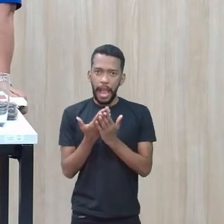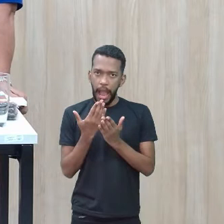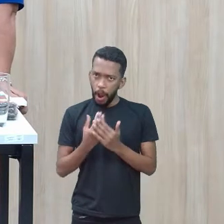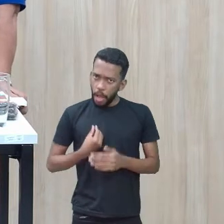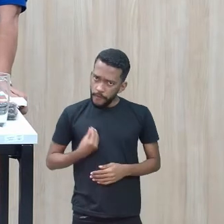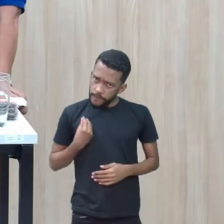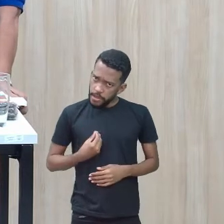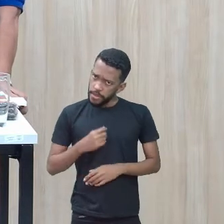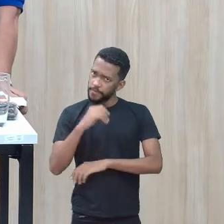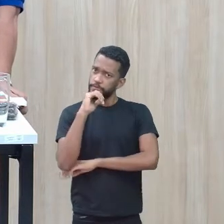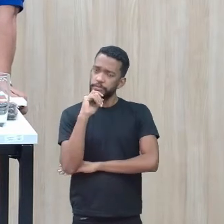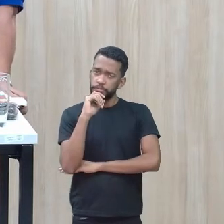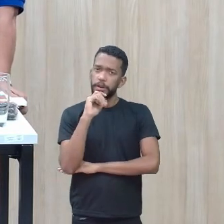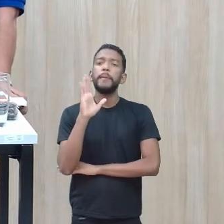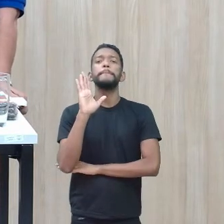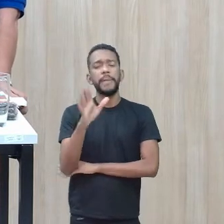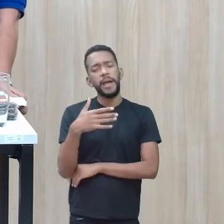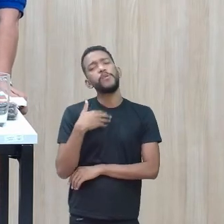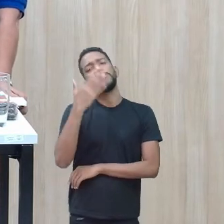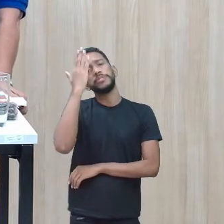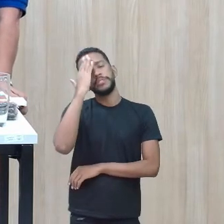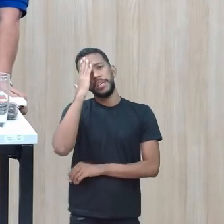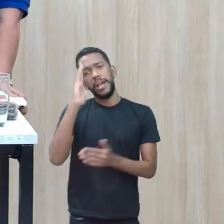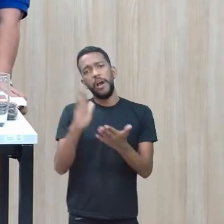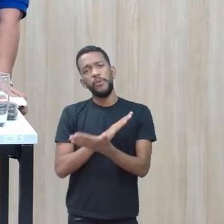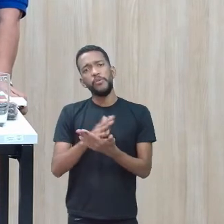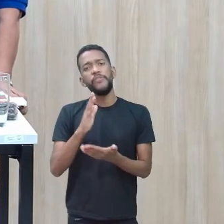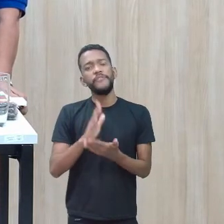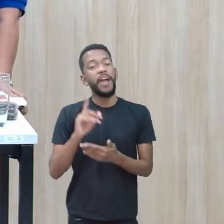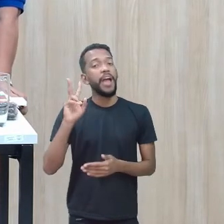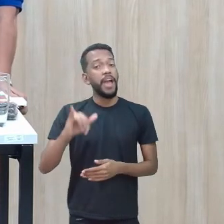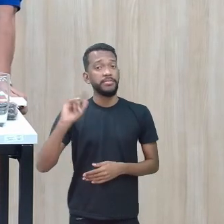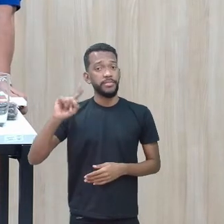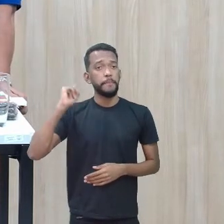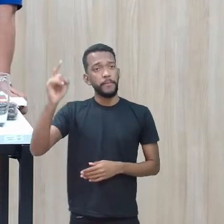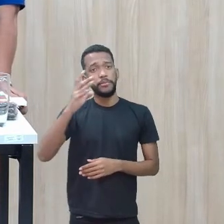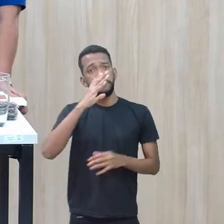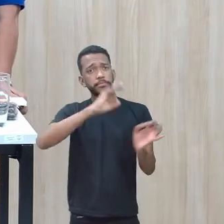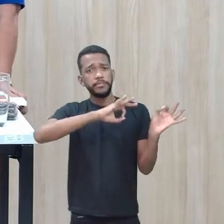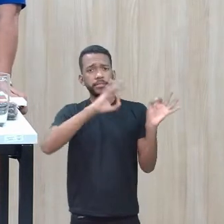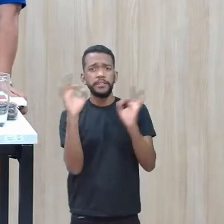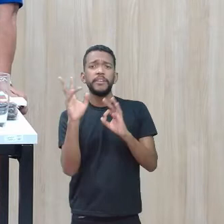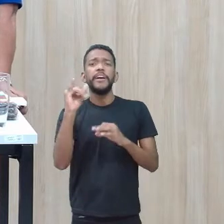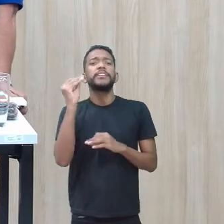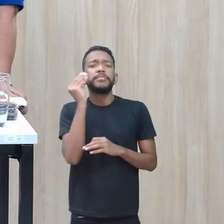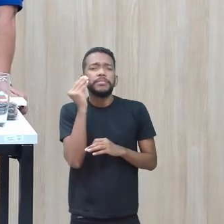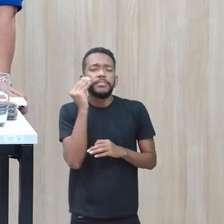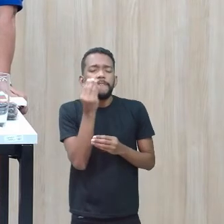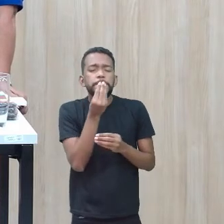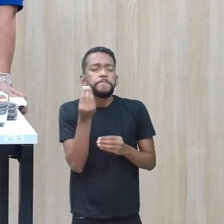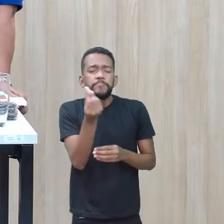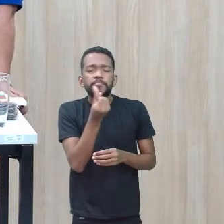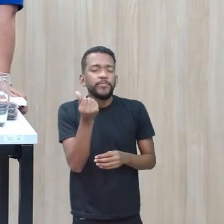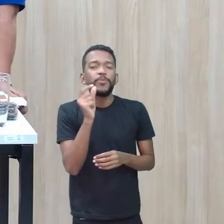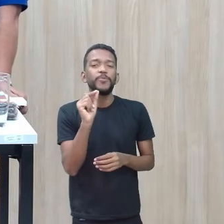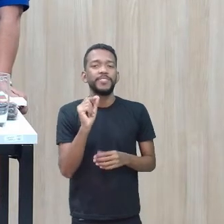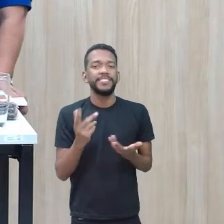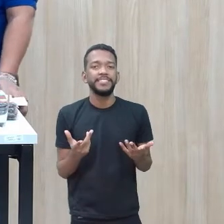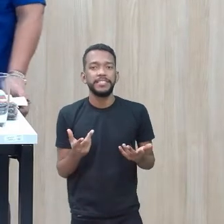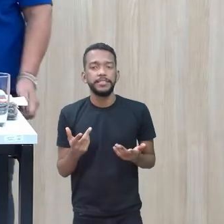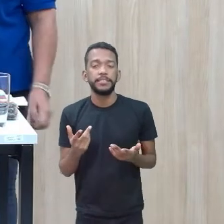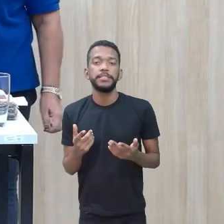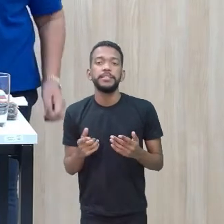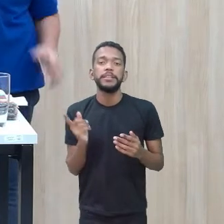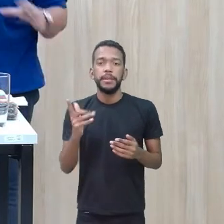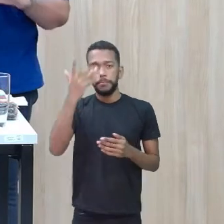vivo, gente. Mas eu sei que tem alguns que vão assistir depois. Aí vão ver também o gostinho da aula ao vivo. O pessoal é